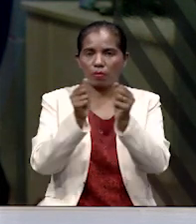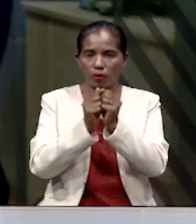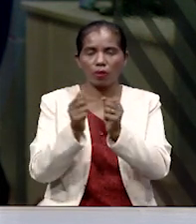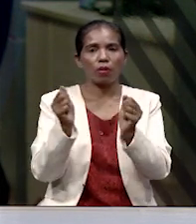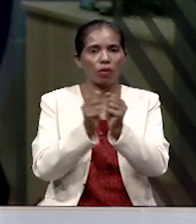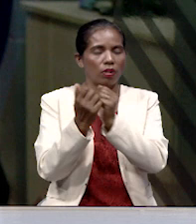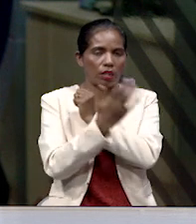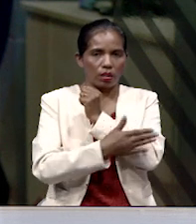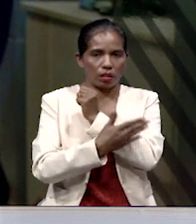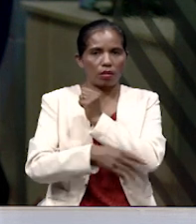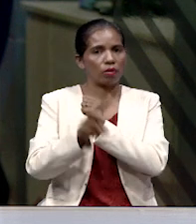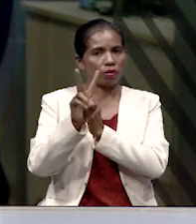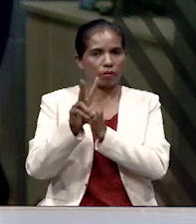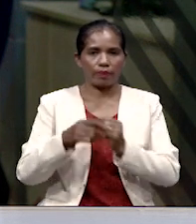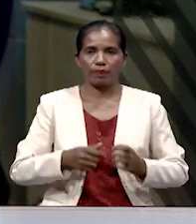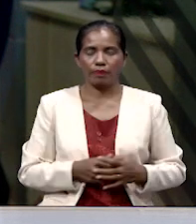rua.